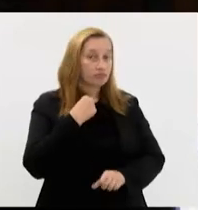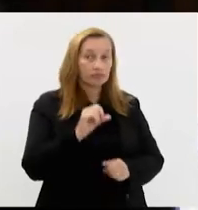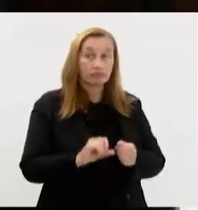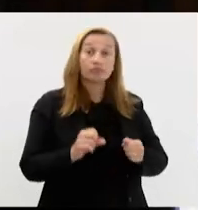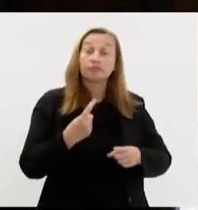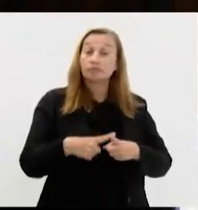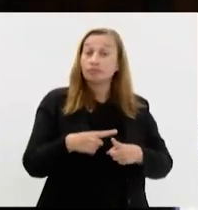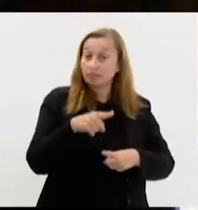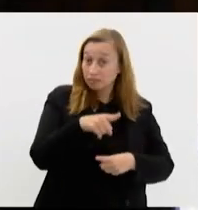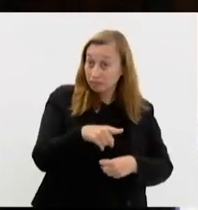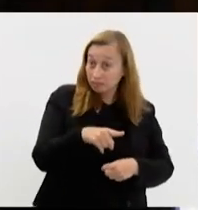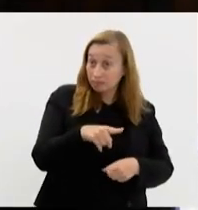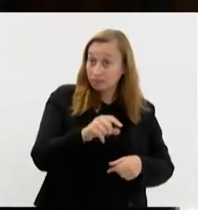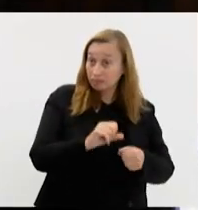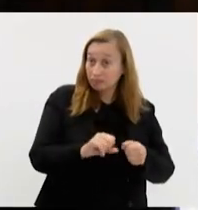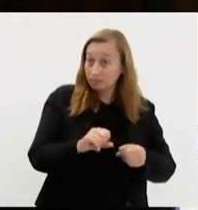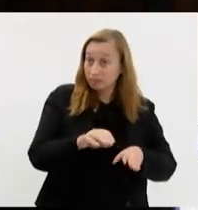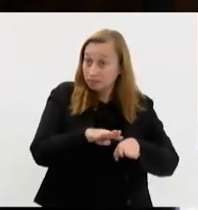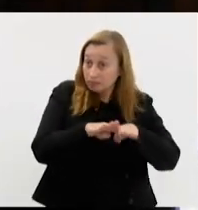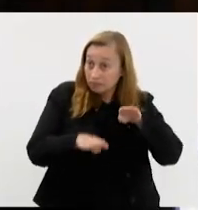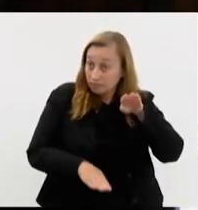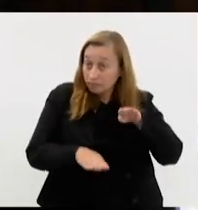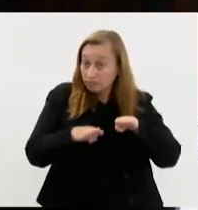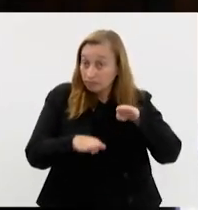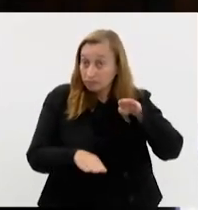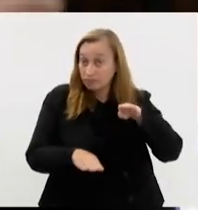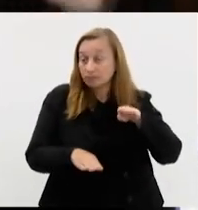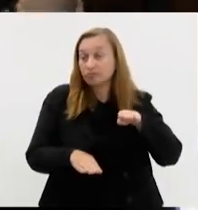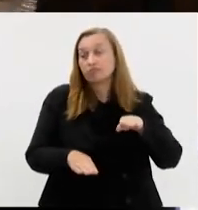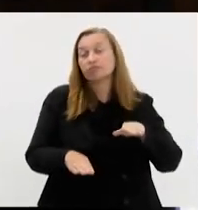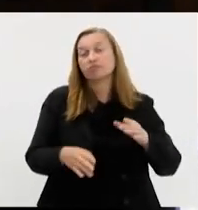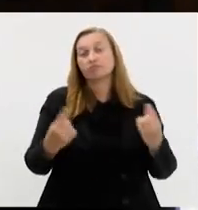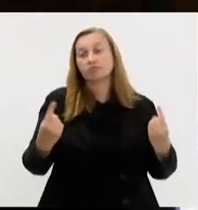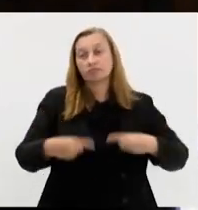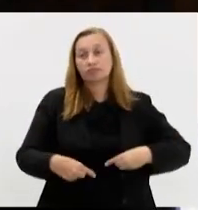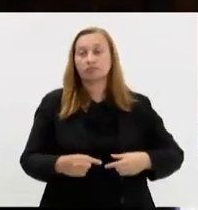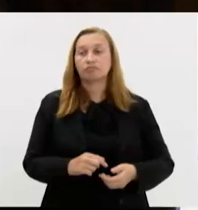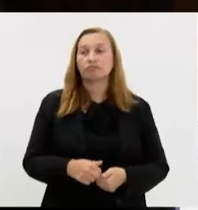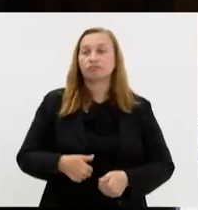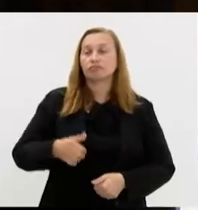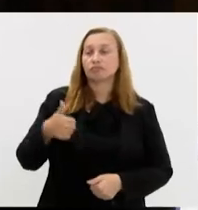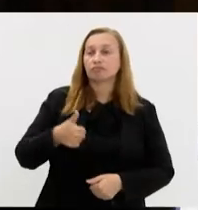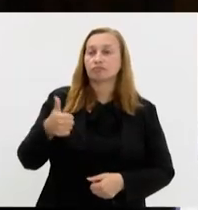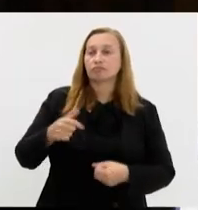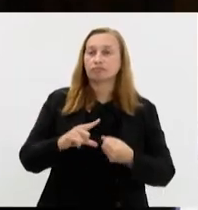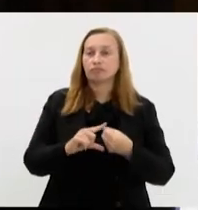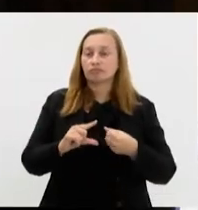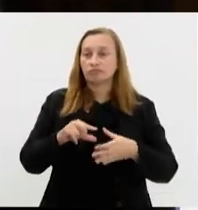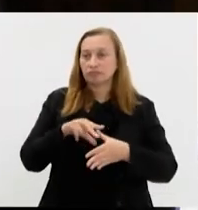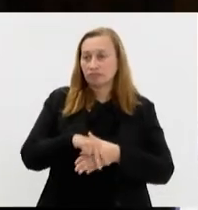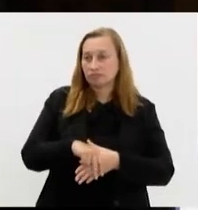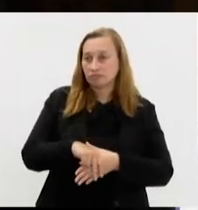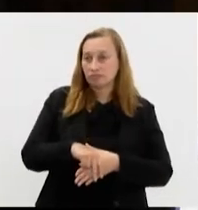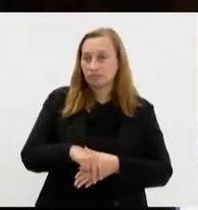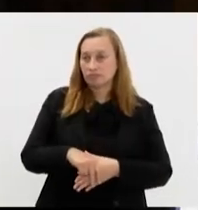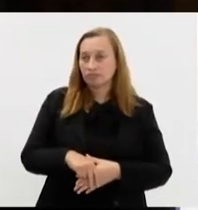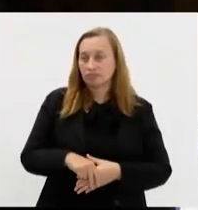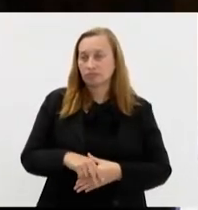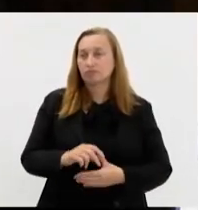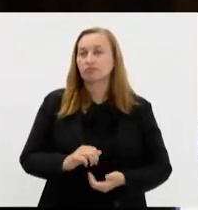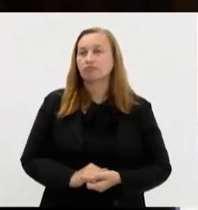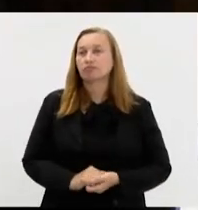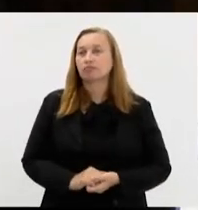fizer você desequilibra a disputa e o primeiro inciso não é o segundo nem o terceiro é o